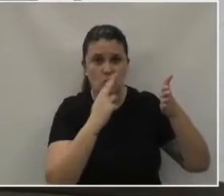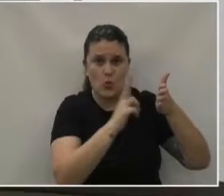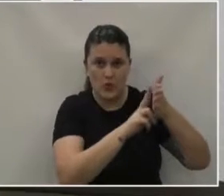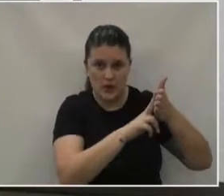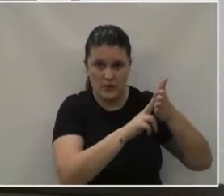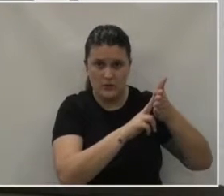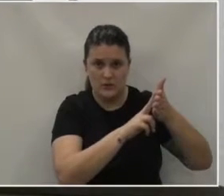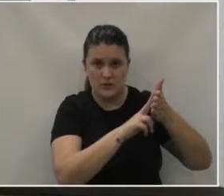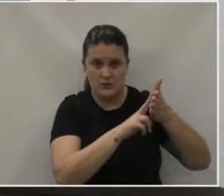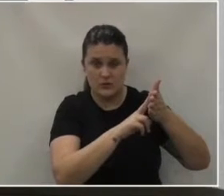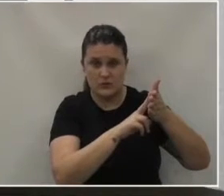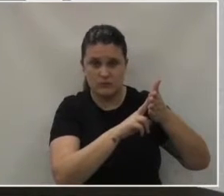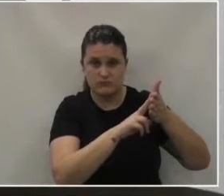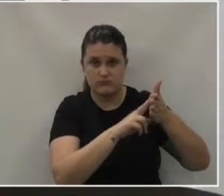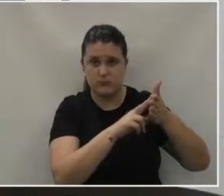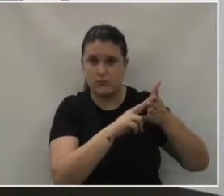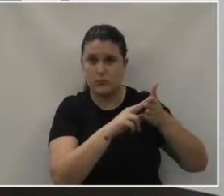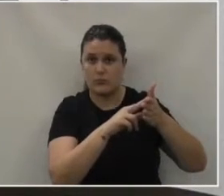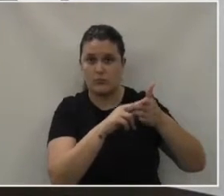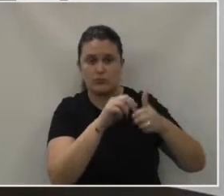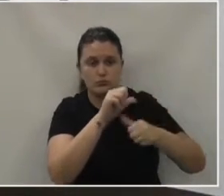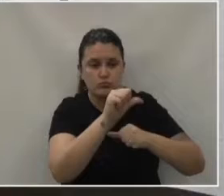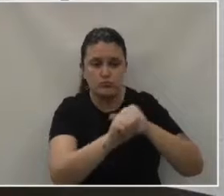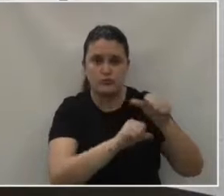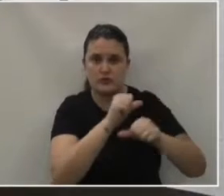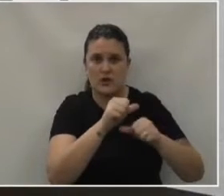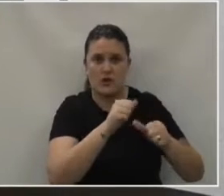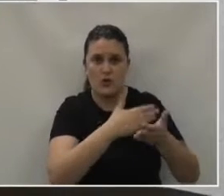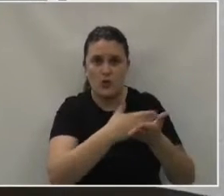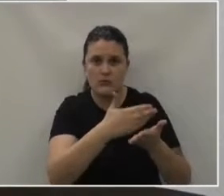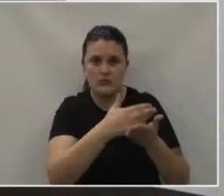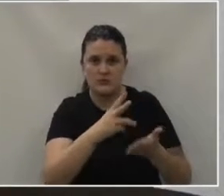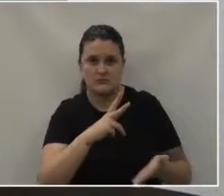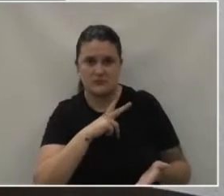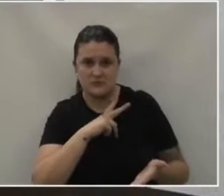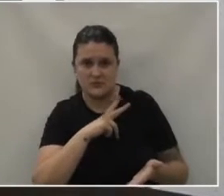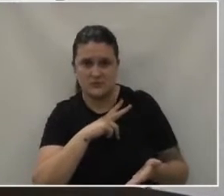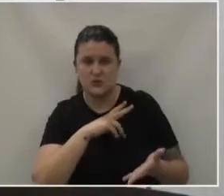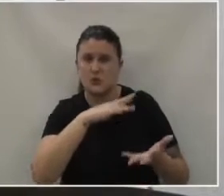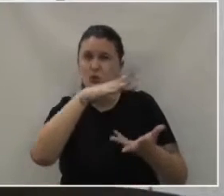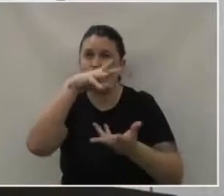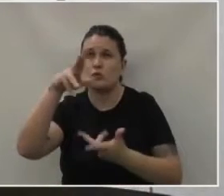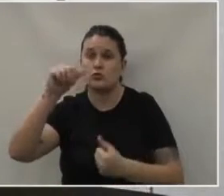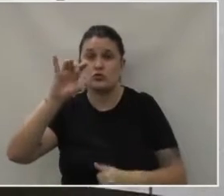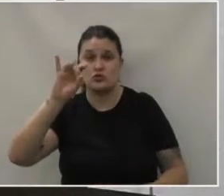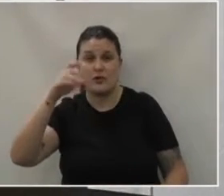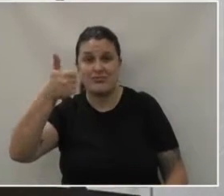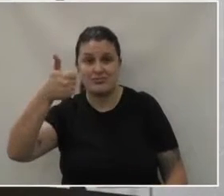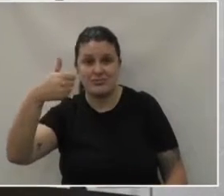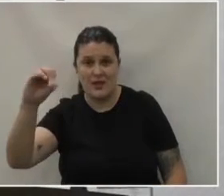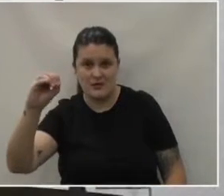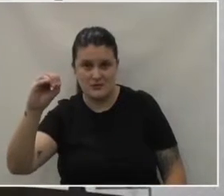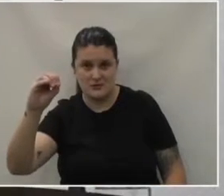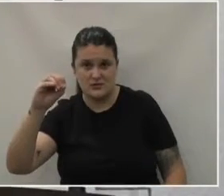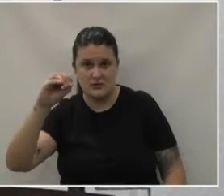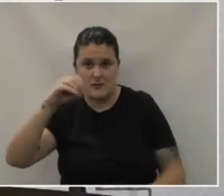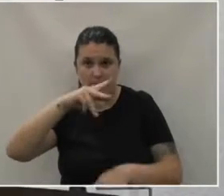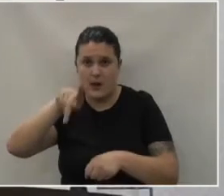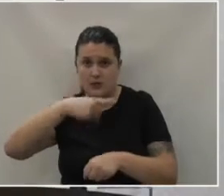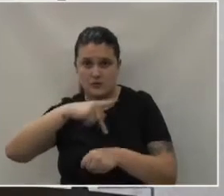Das 192 nações existentes no mundo, somente 10 privatizaram os serviços